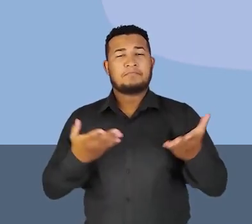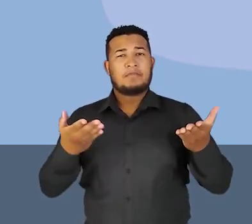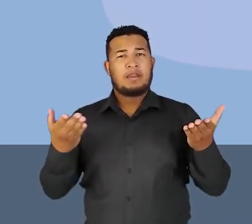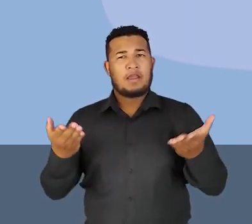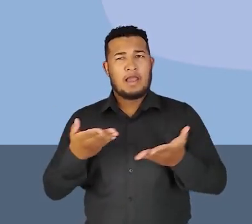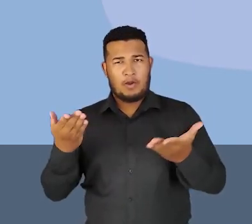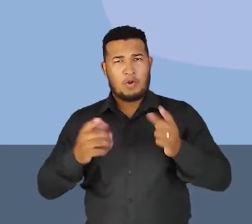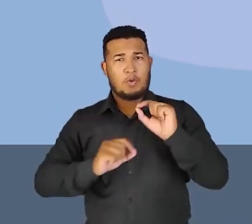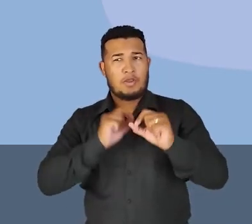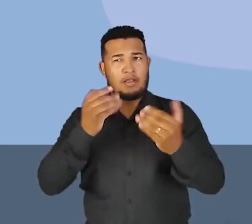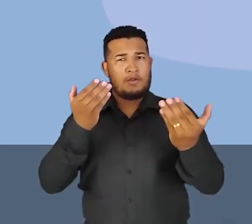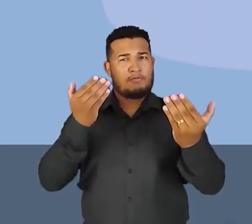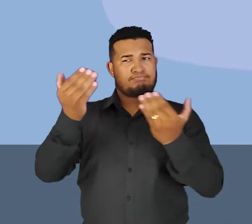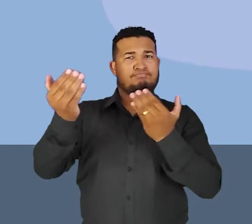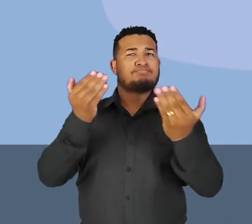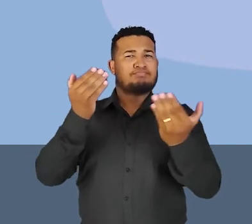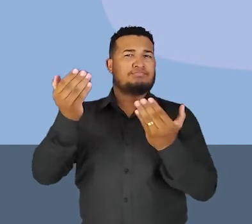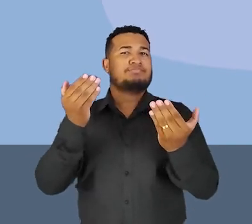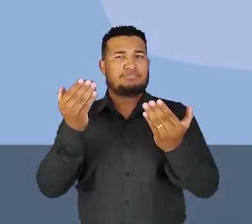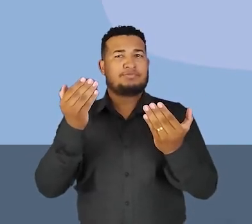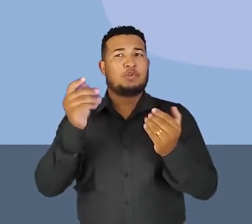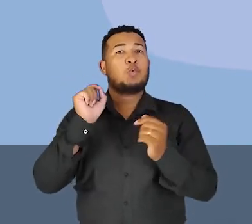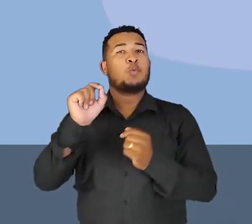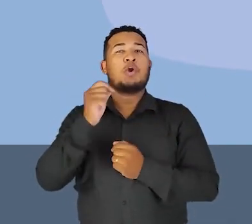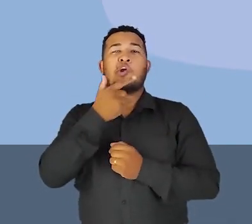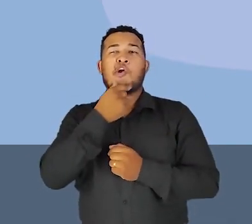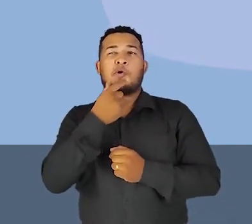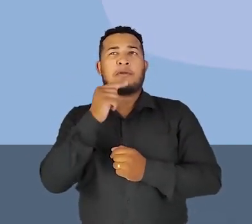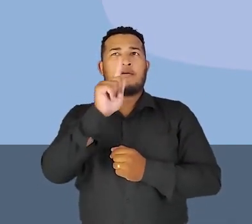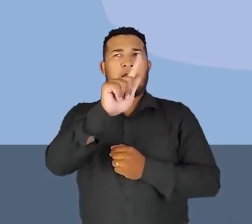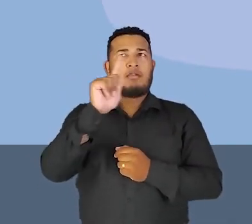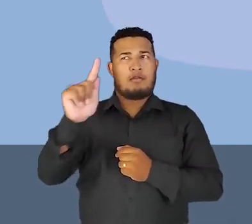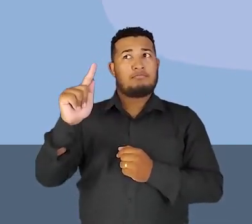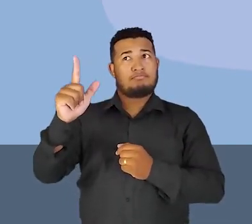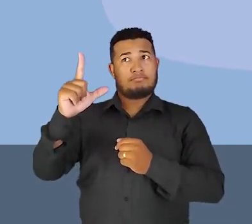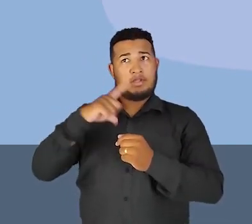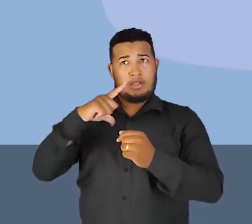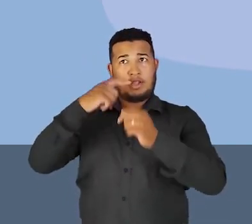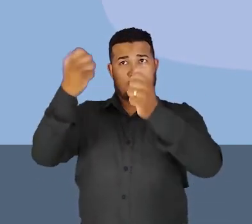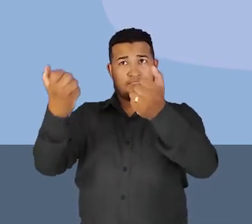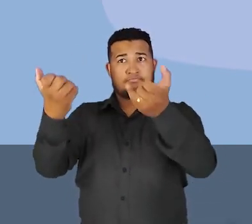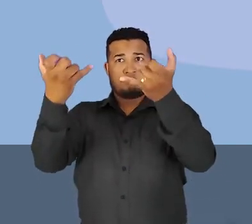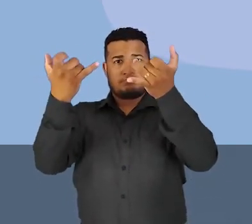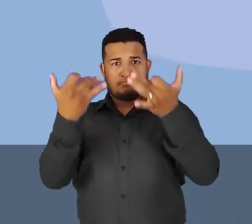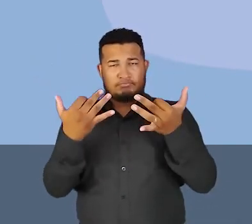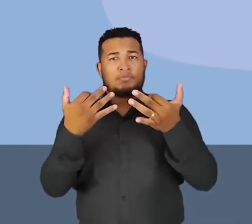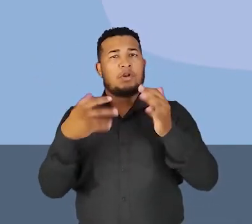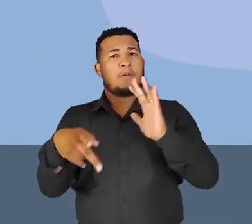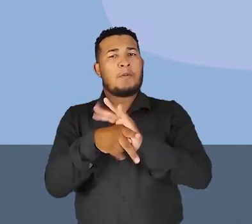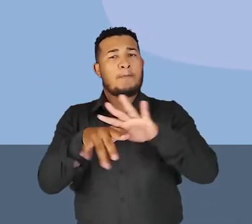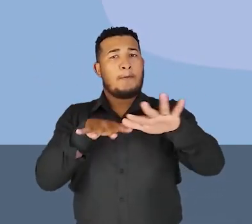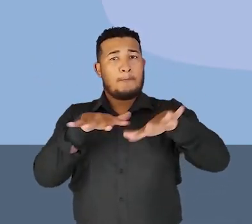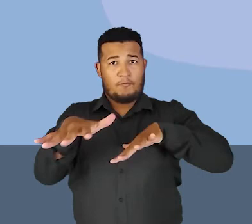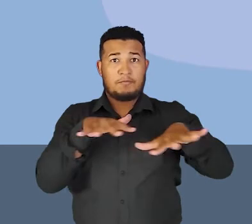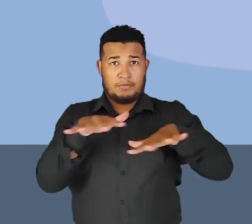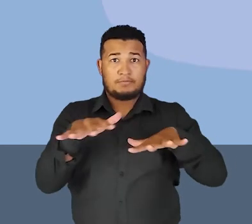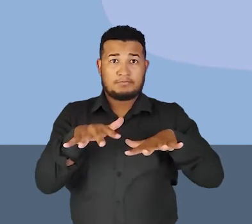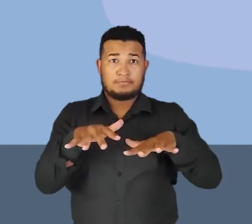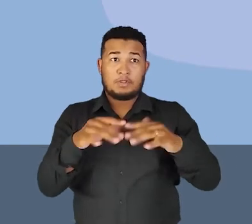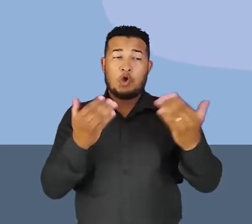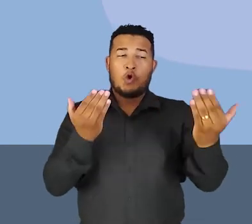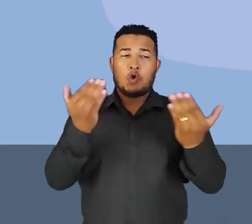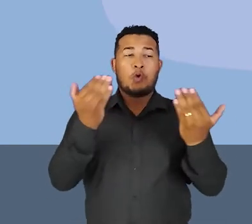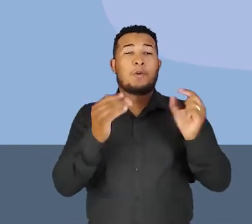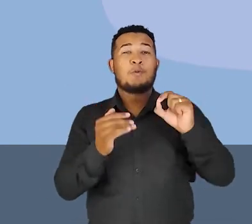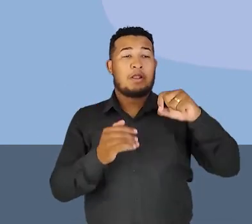Vamos comparar o que Galileu atribui para o estado do movimento